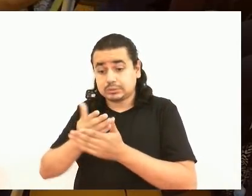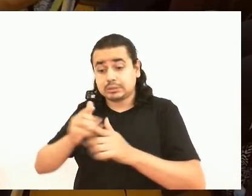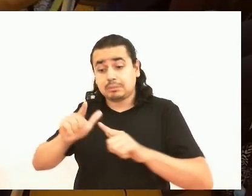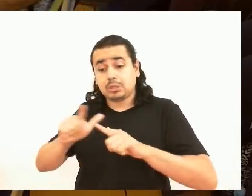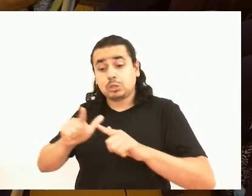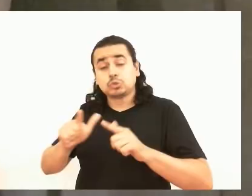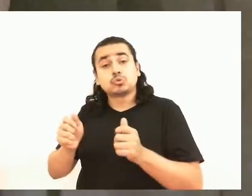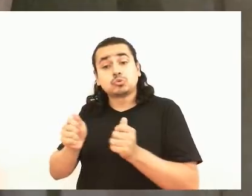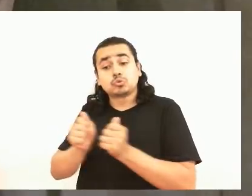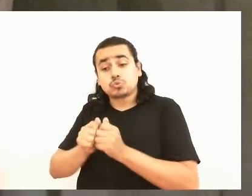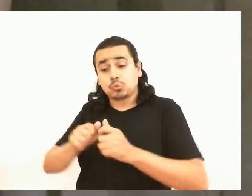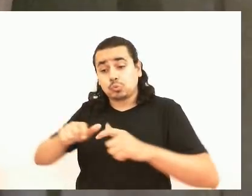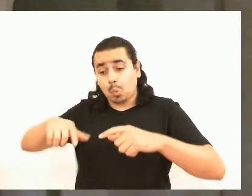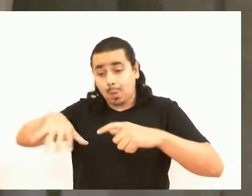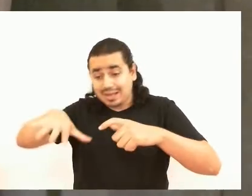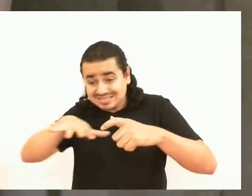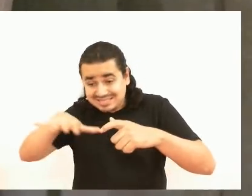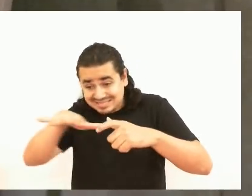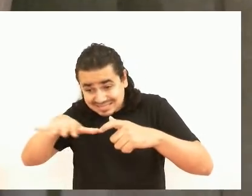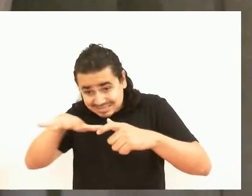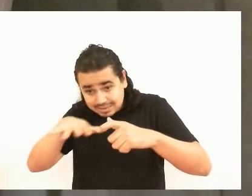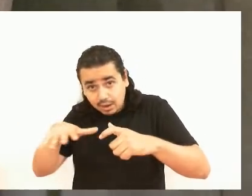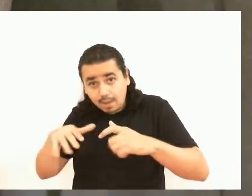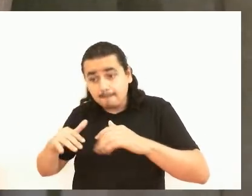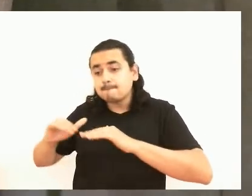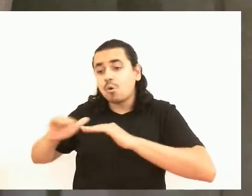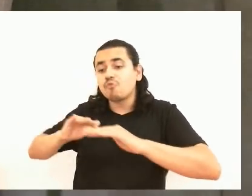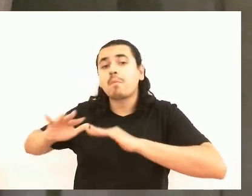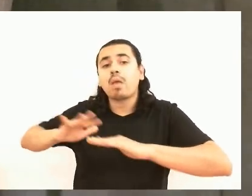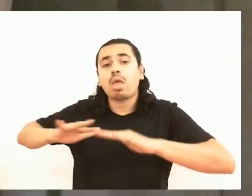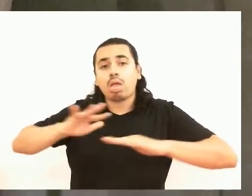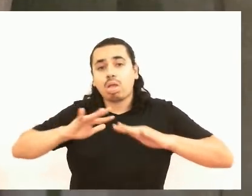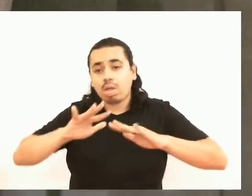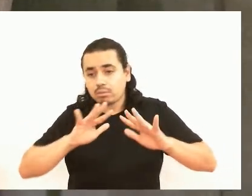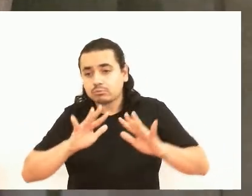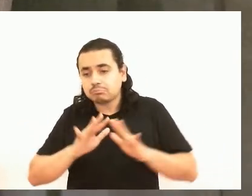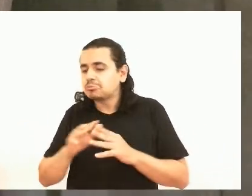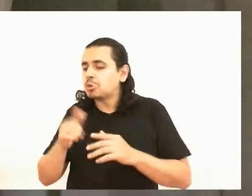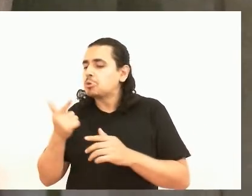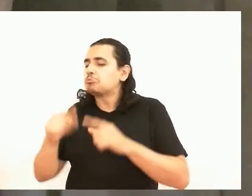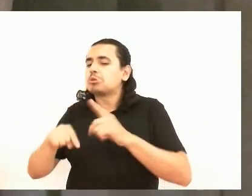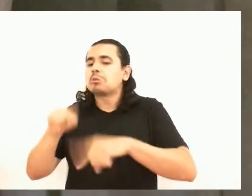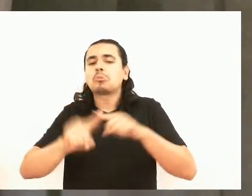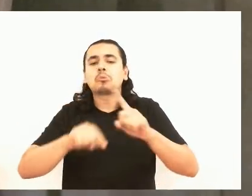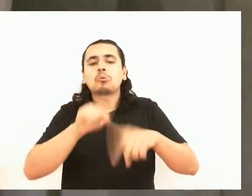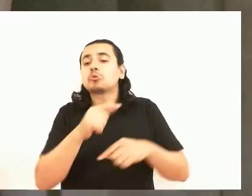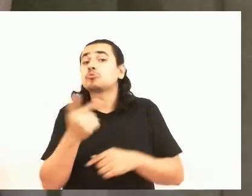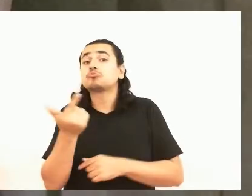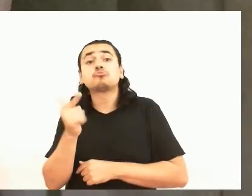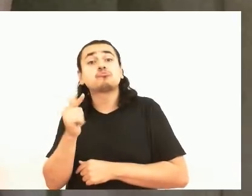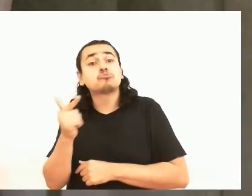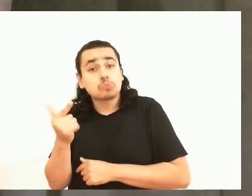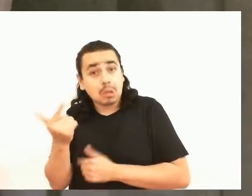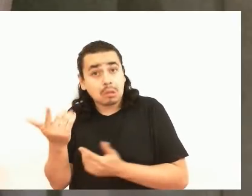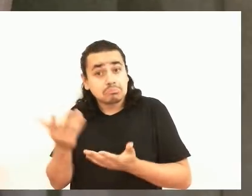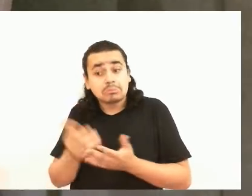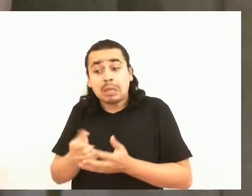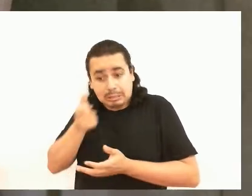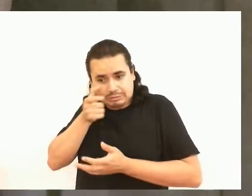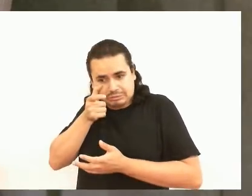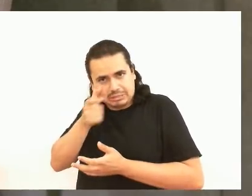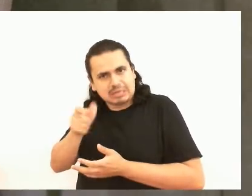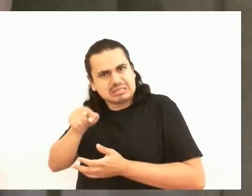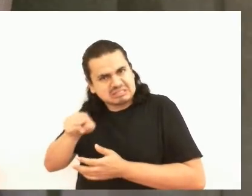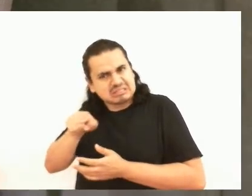movimento que não seja essas salas sem objetos nenhum tem alguns exemplos disso é bem interessante